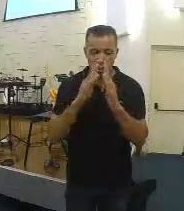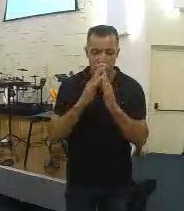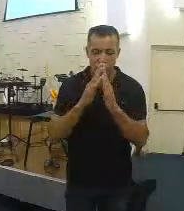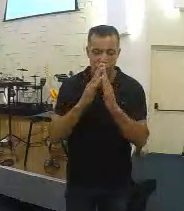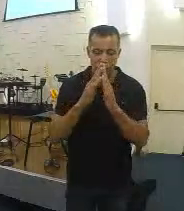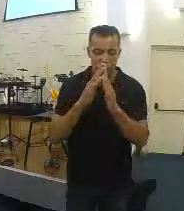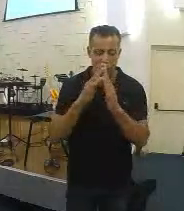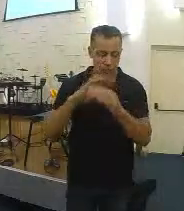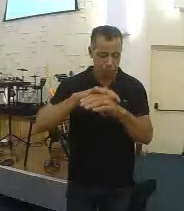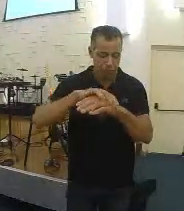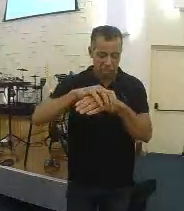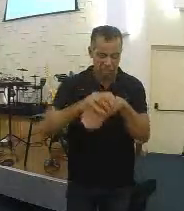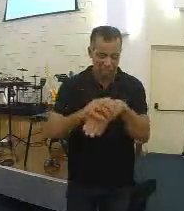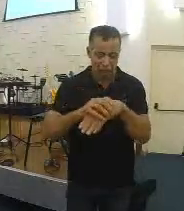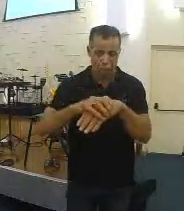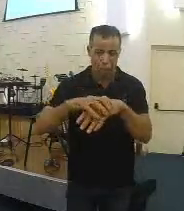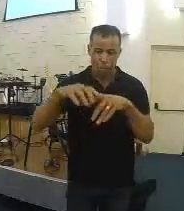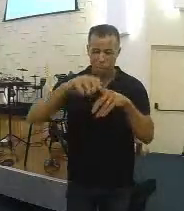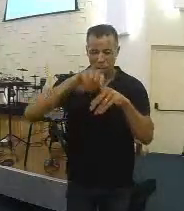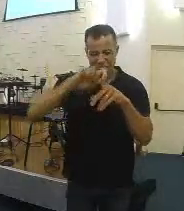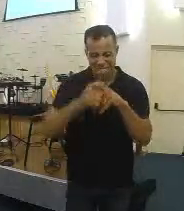foram fraturados.